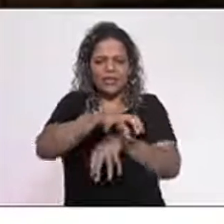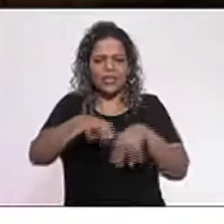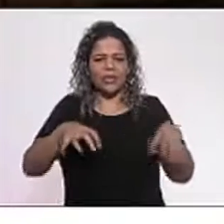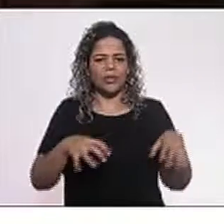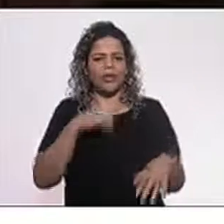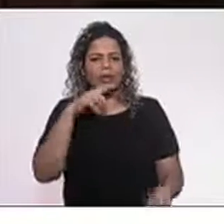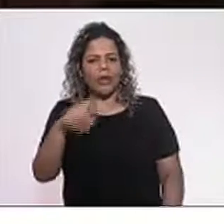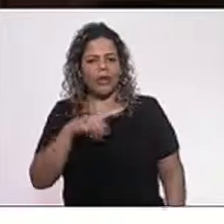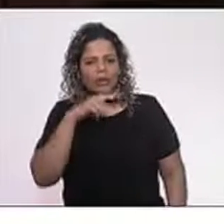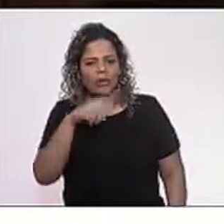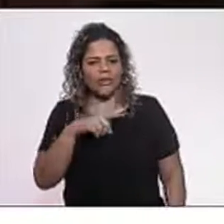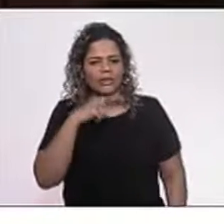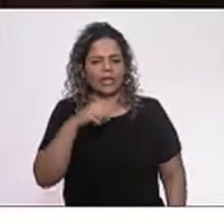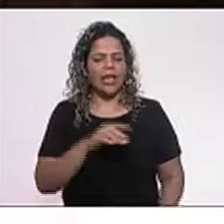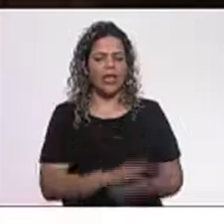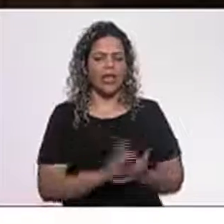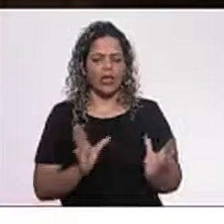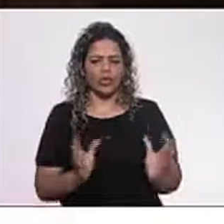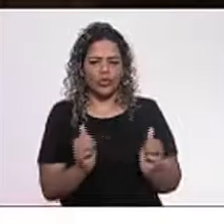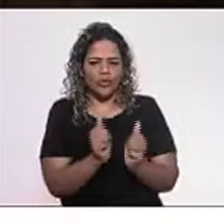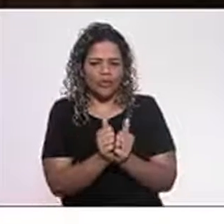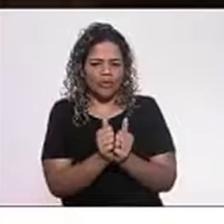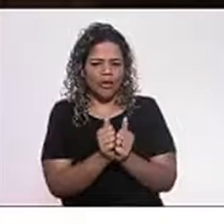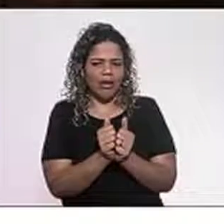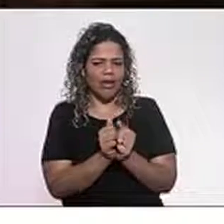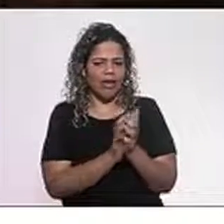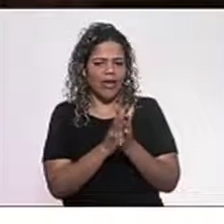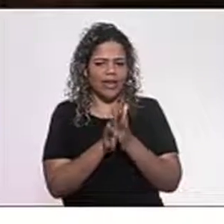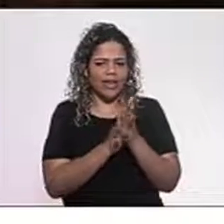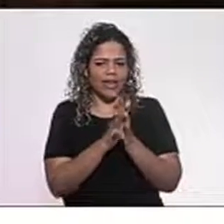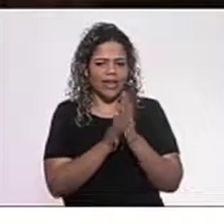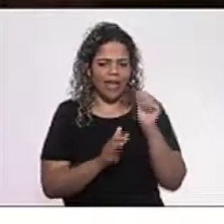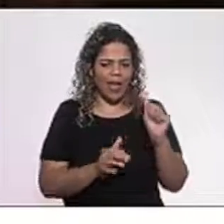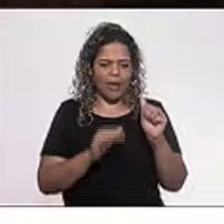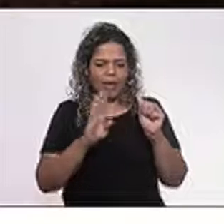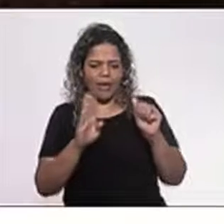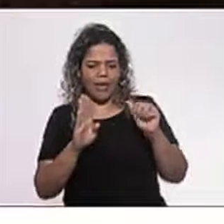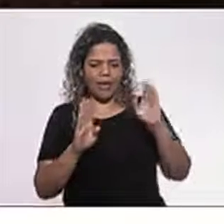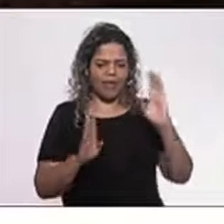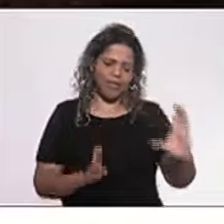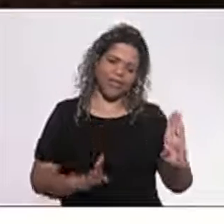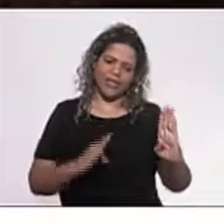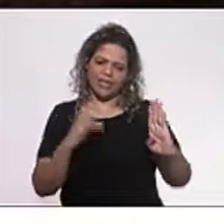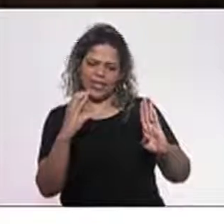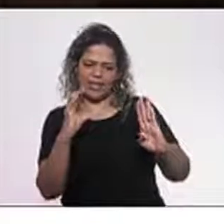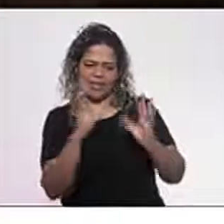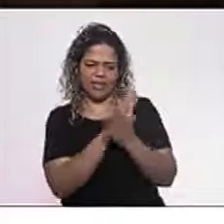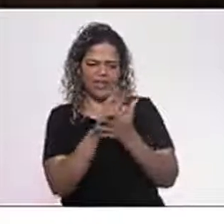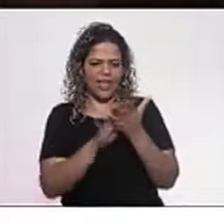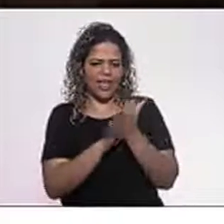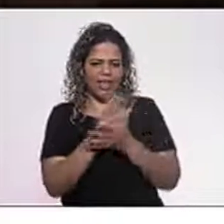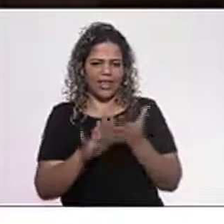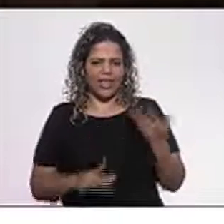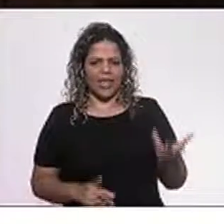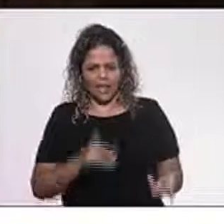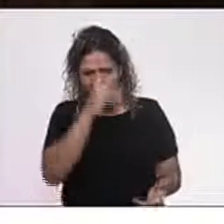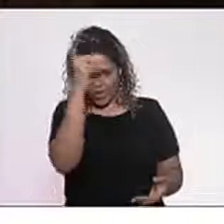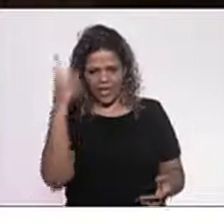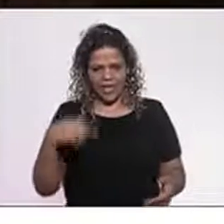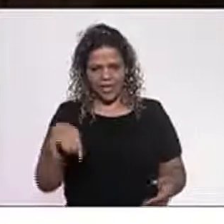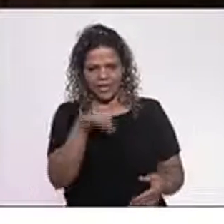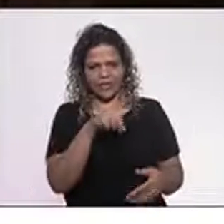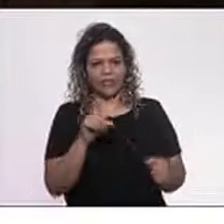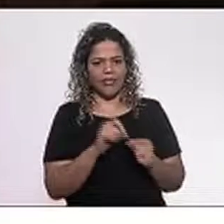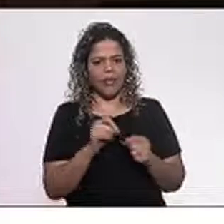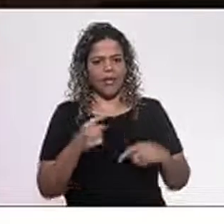não consegue juntar A com B, B com C, nada. Para se ter uma ideia, eles estão falando